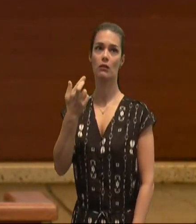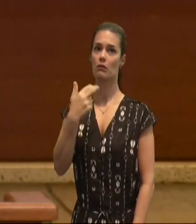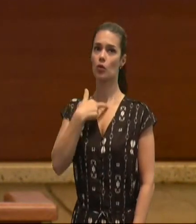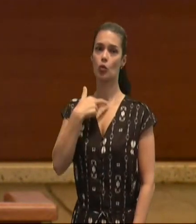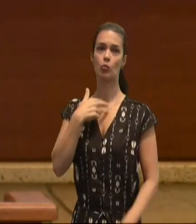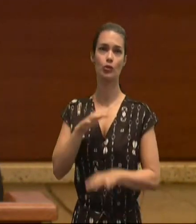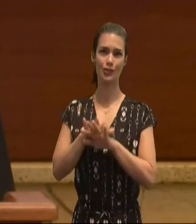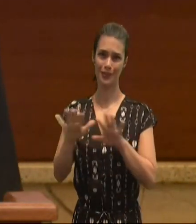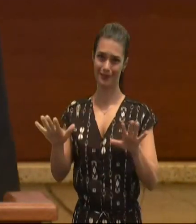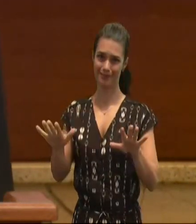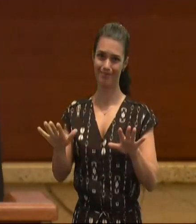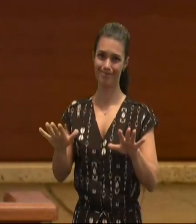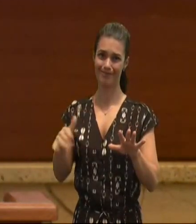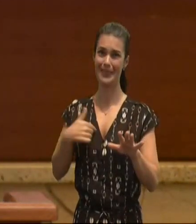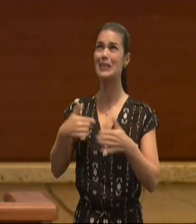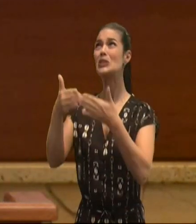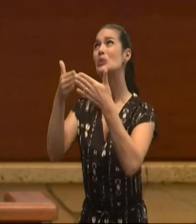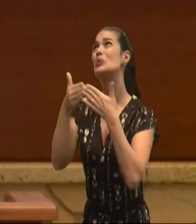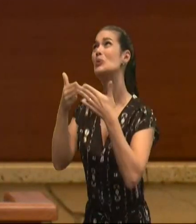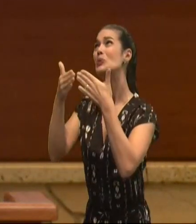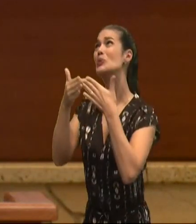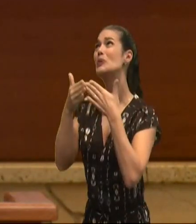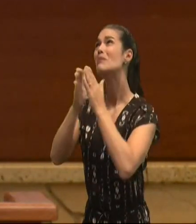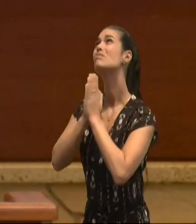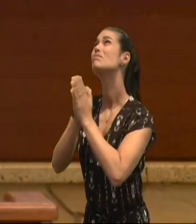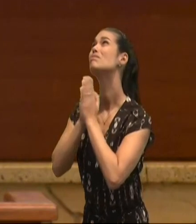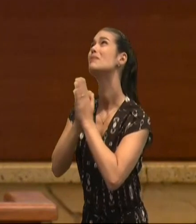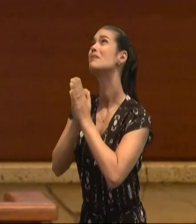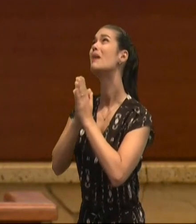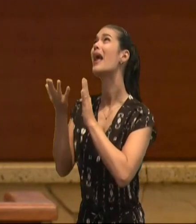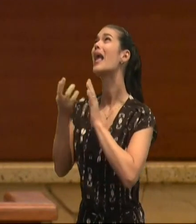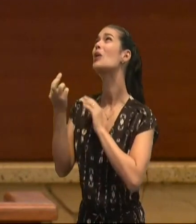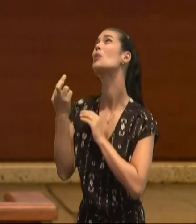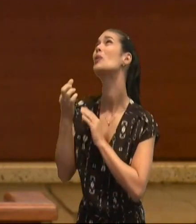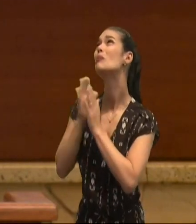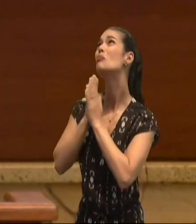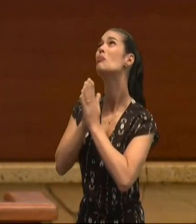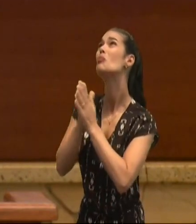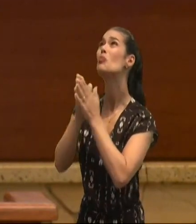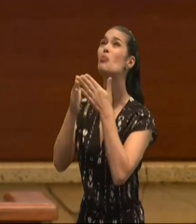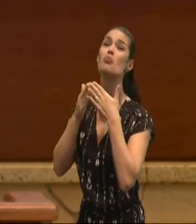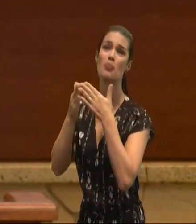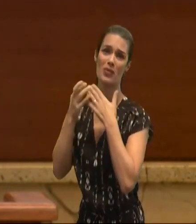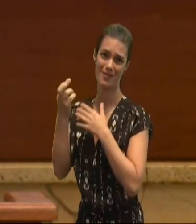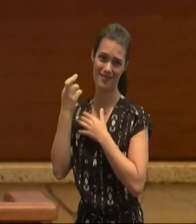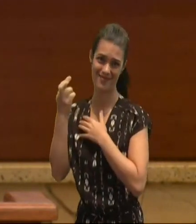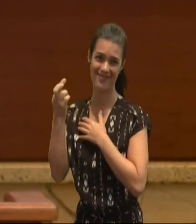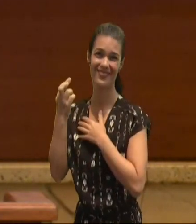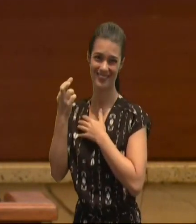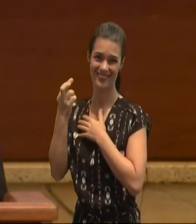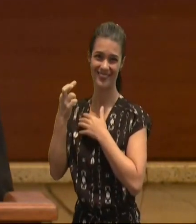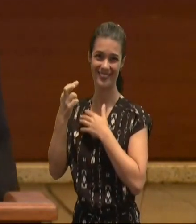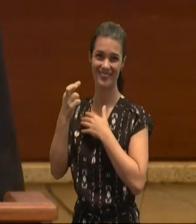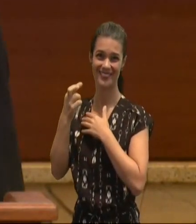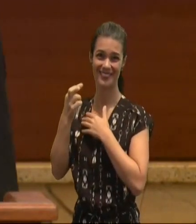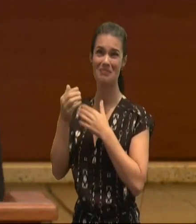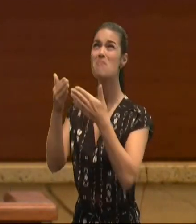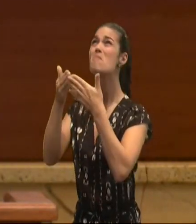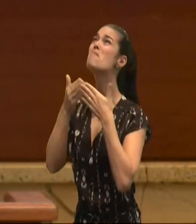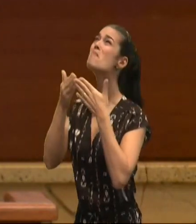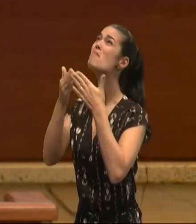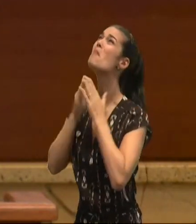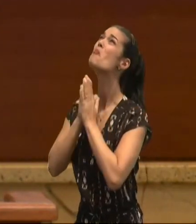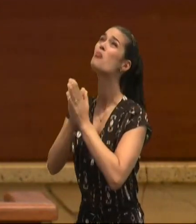lutava contra esta dificuldade, não podia ter filhos. E ela então clama a Deus, roga ao